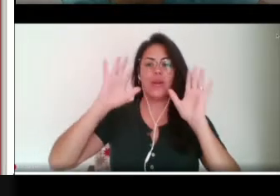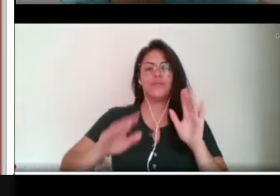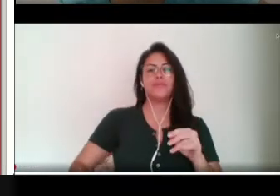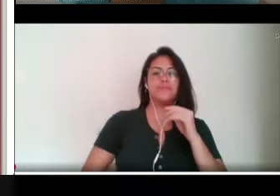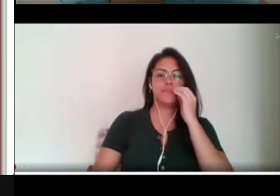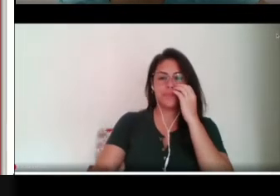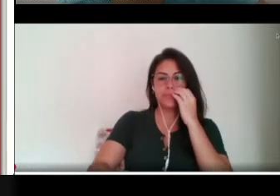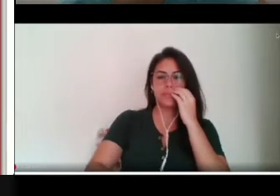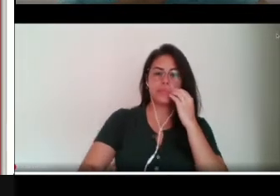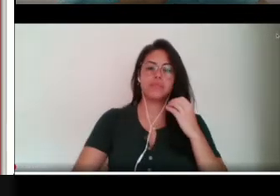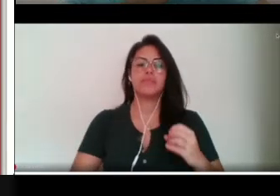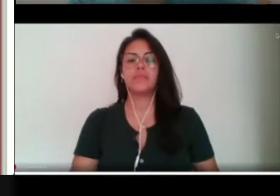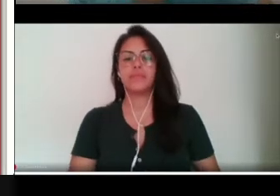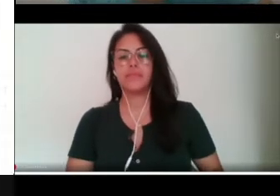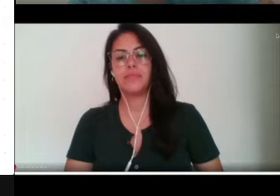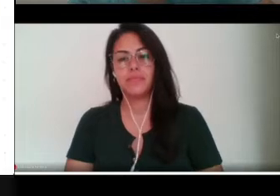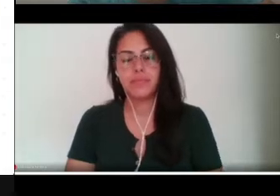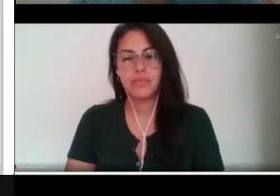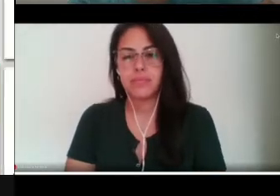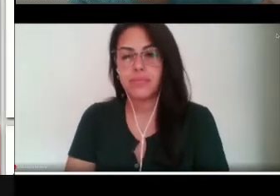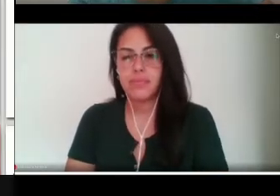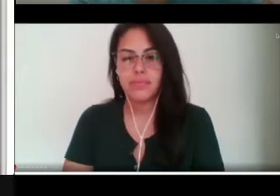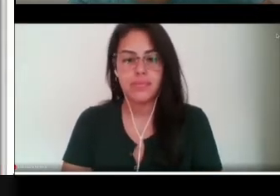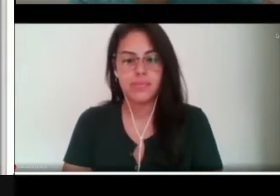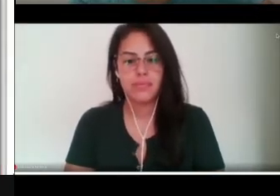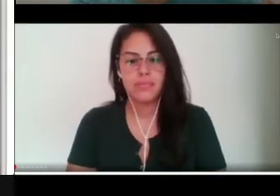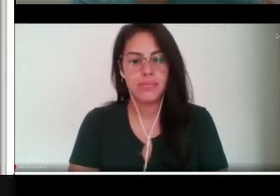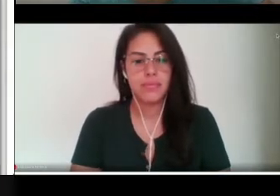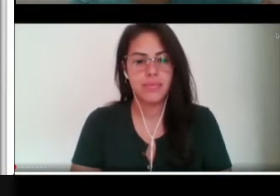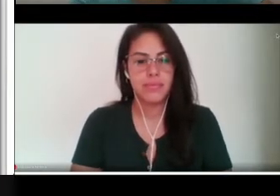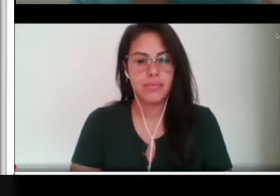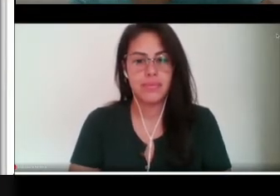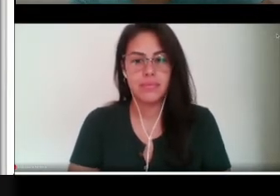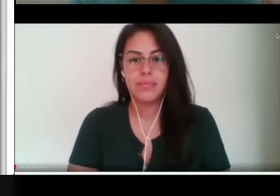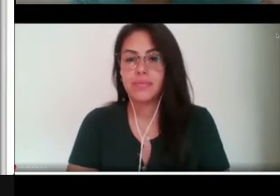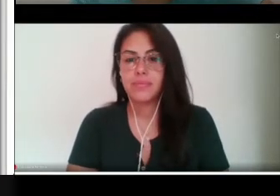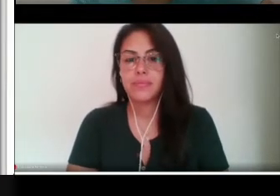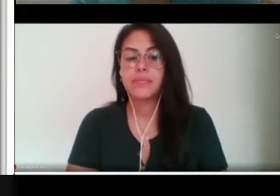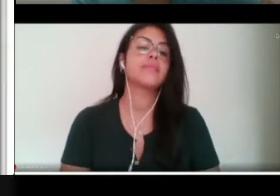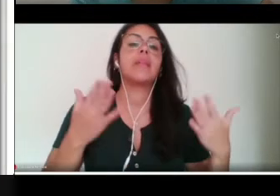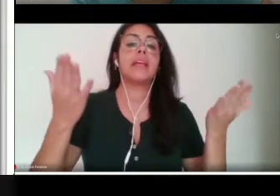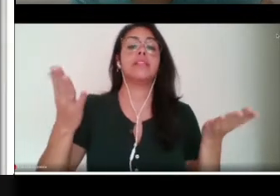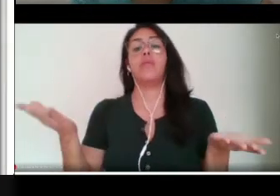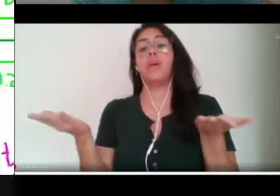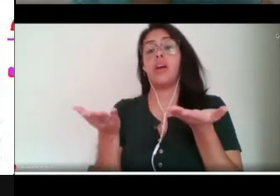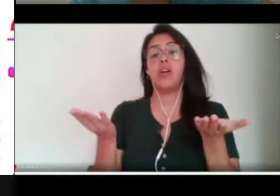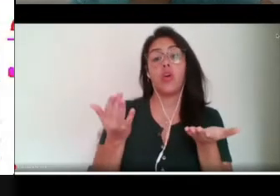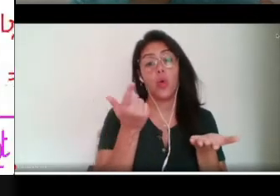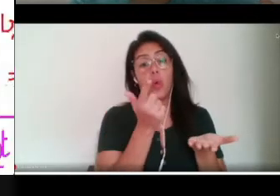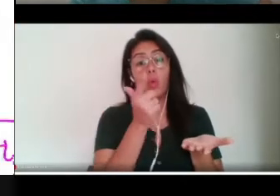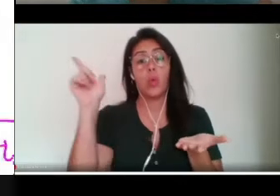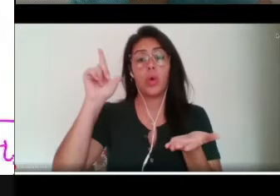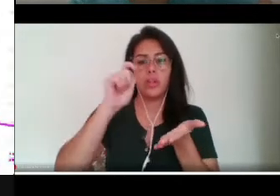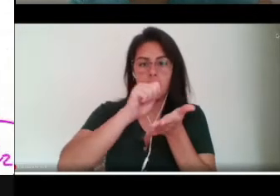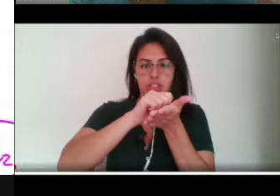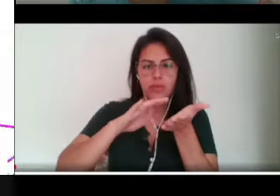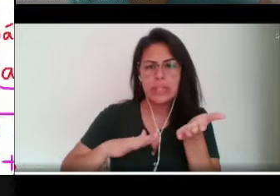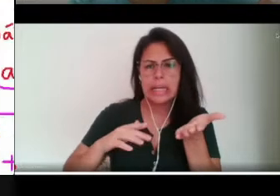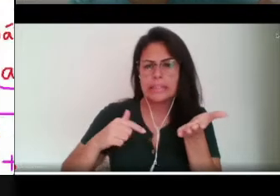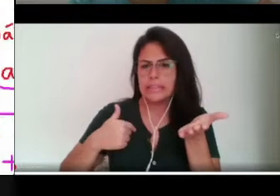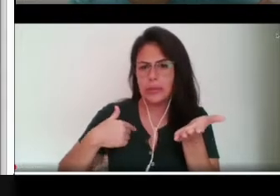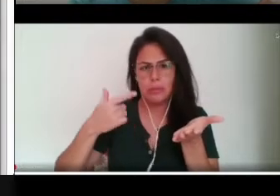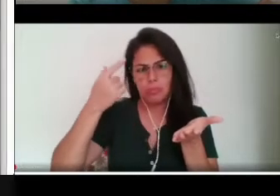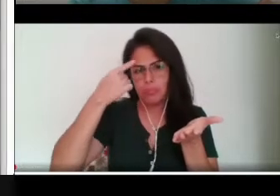Vamos lá. O próximo exercício, que eu já não sei mais nem qual é,